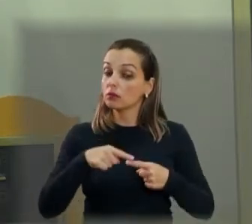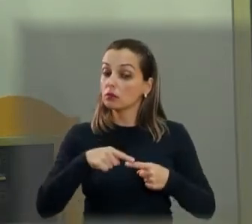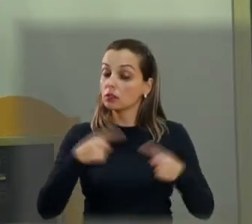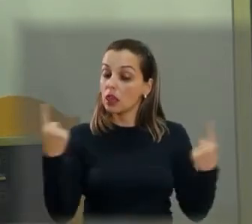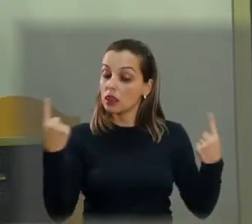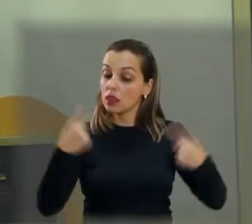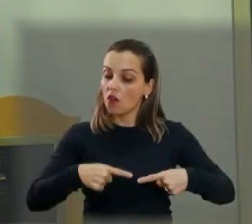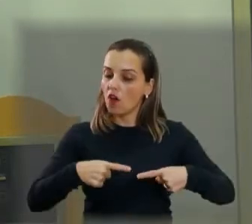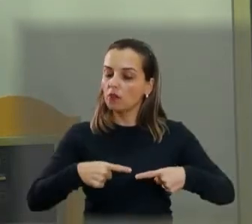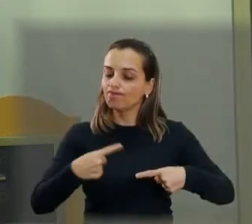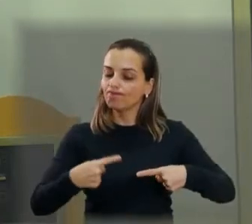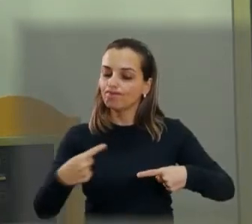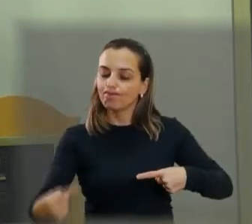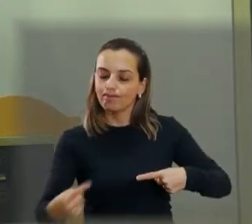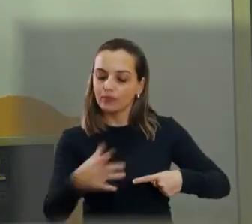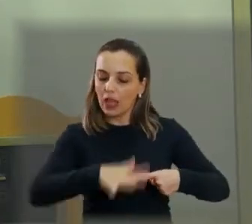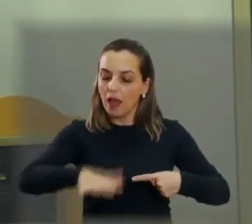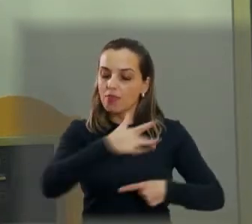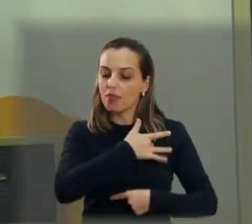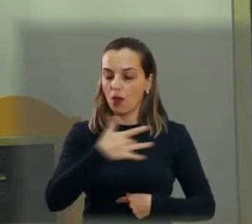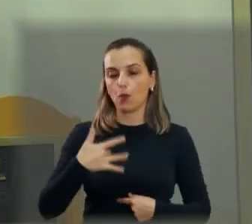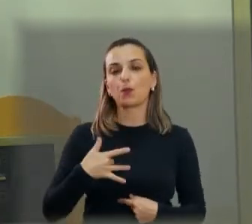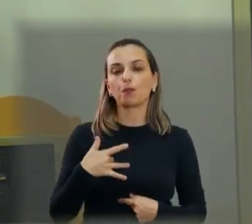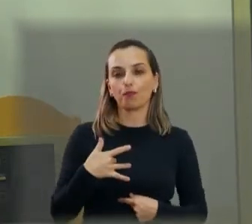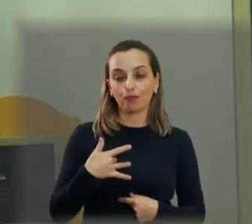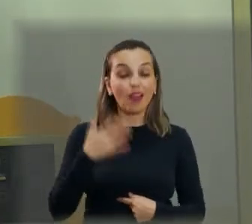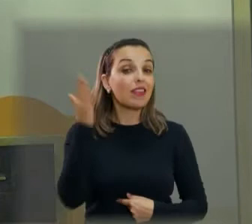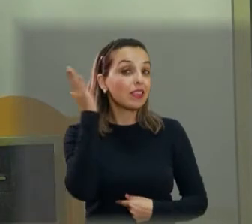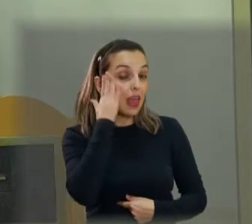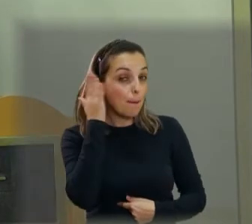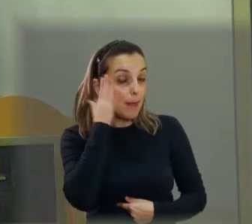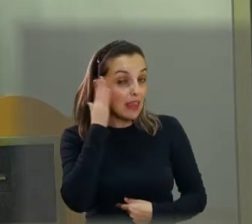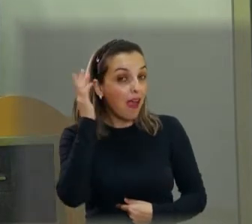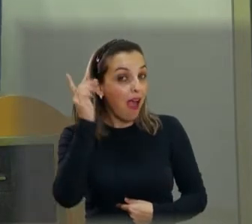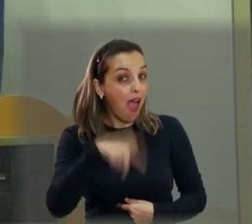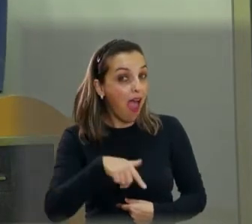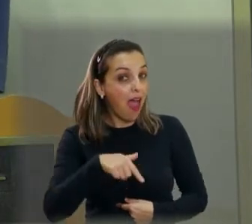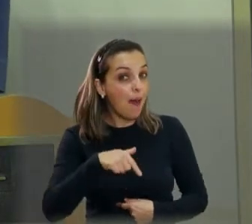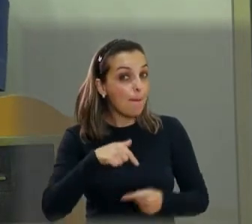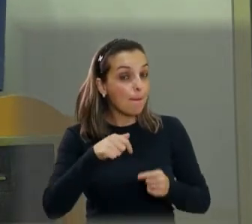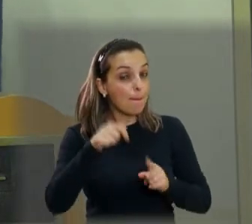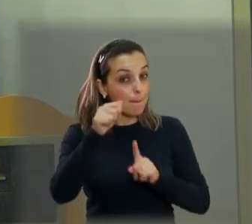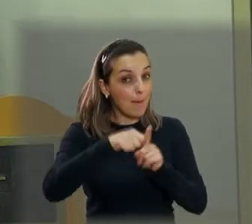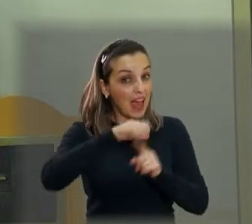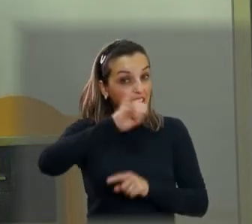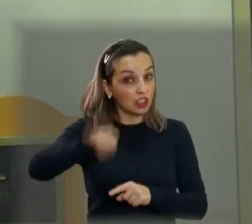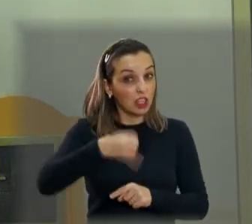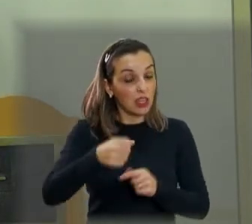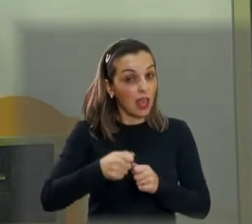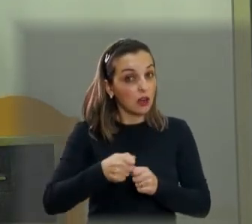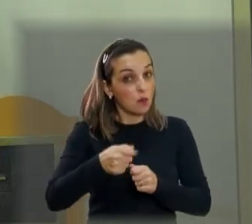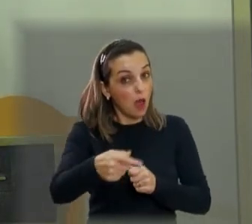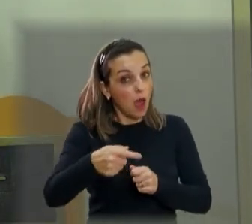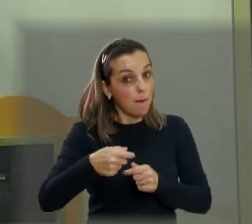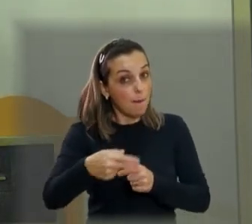setor saúde, né? Então, a gente sabia que, nas primeiras semanas de janeiro, a gente ia ter um incremento de